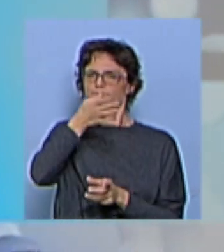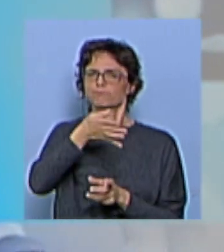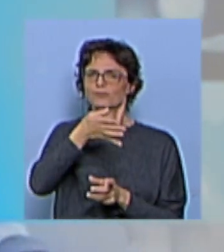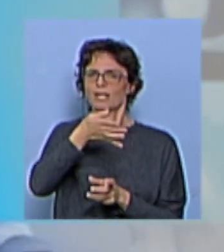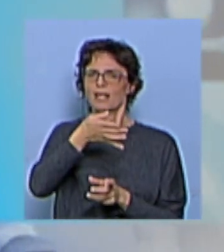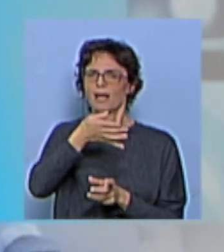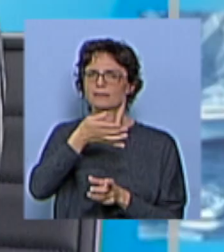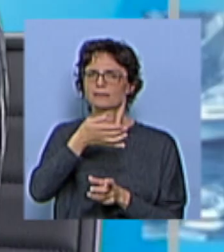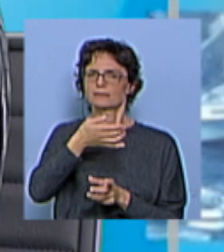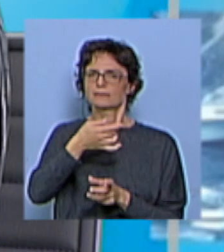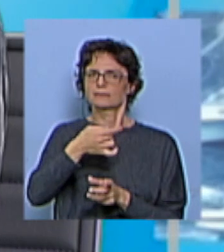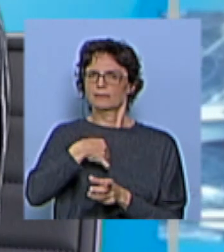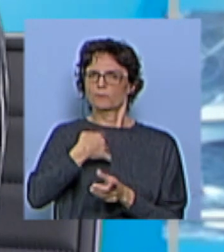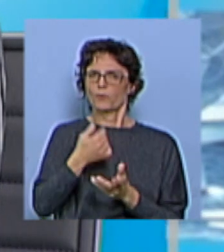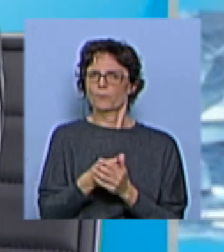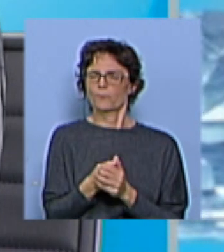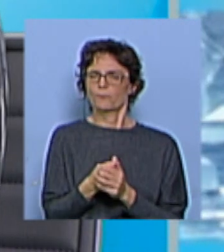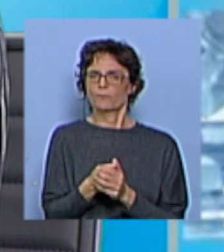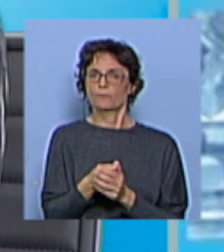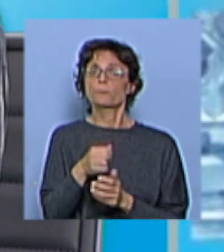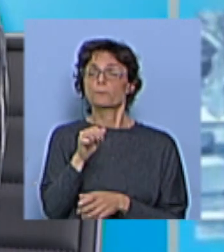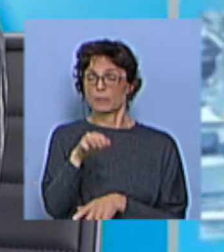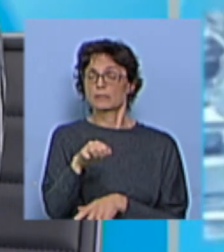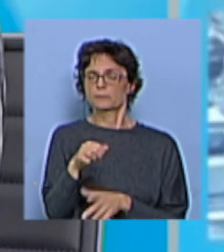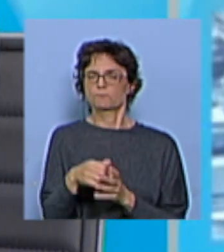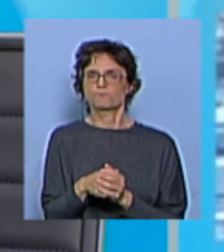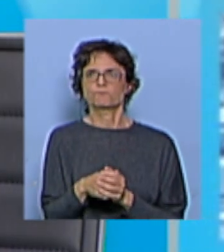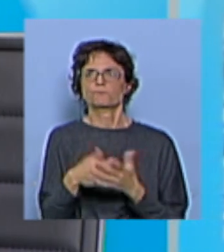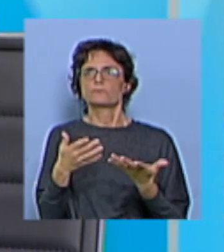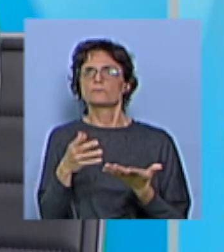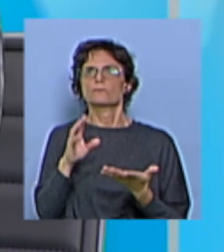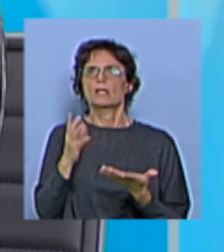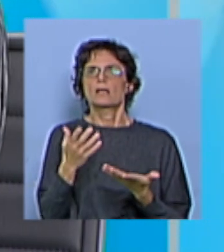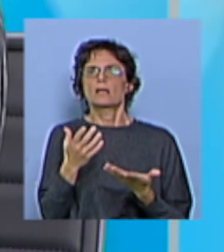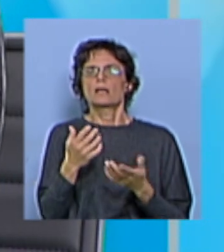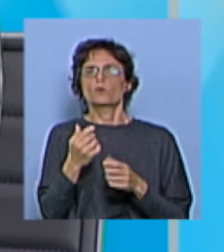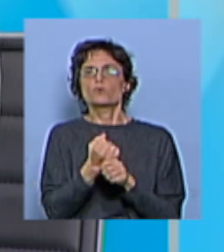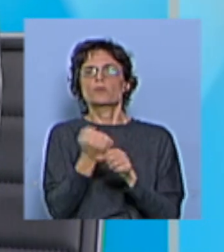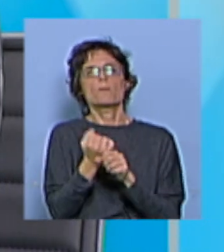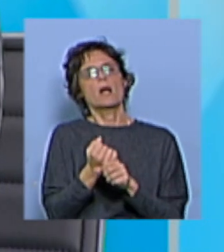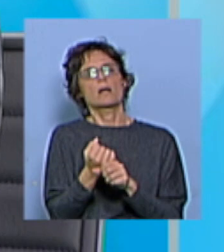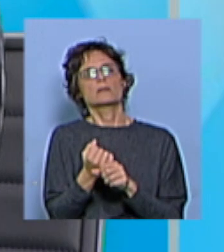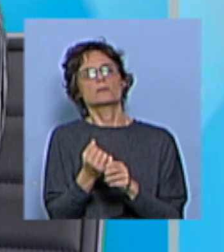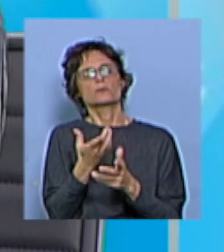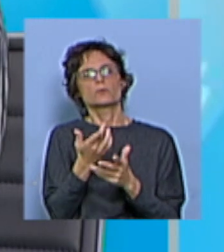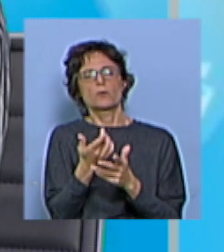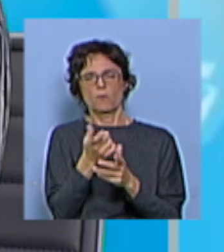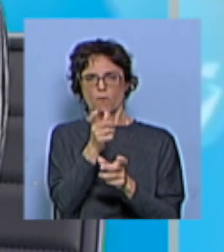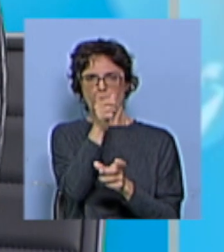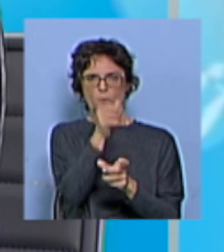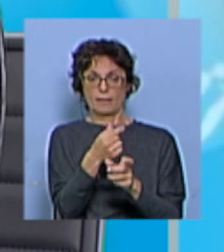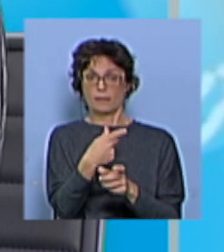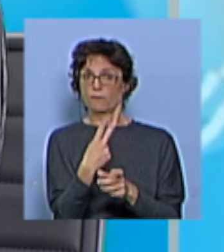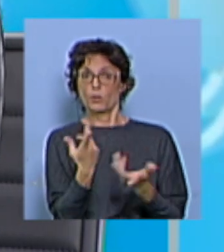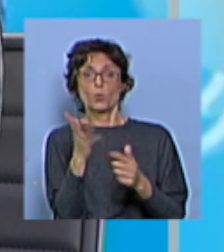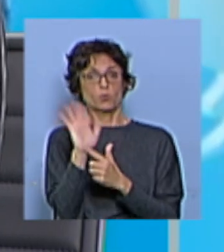Sim. É muito mais fácil para cada um de nós que estamos em casa, quando vimos um trabalho, seja na televisão, seja no cinema, nos identificarmos com a pessoa.